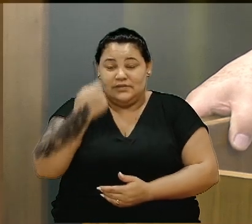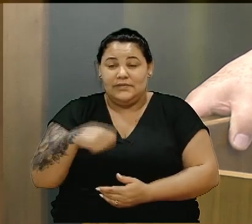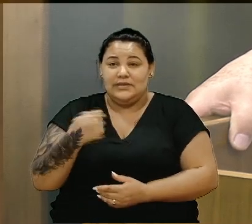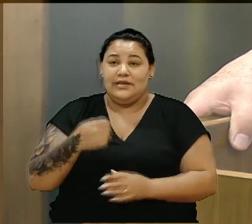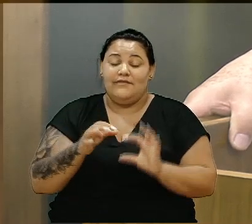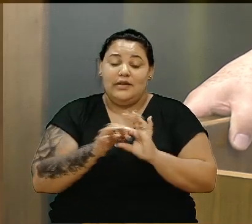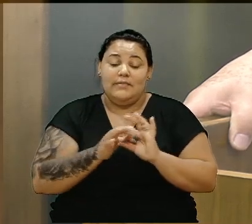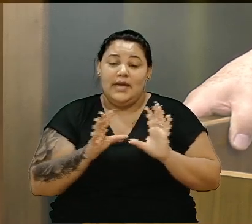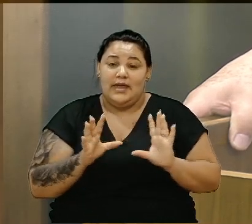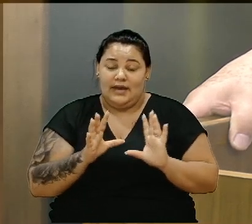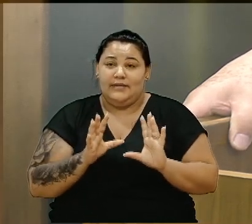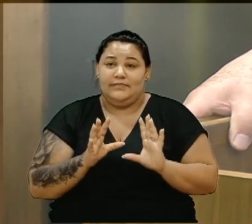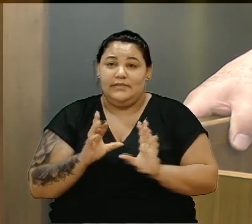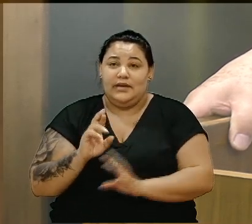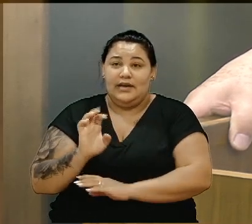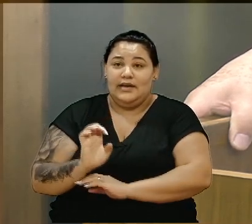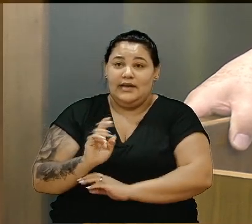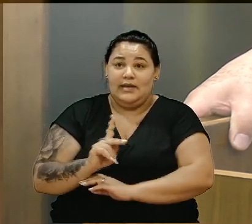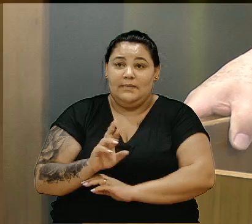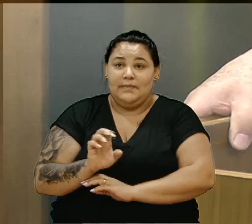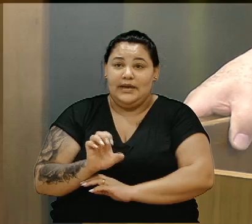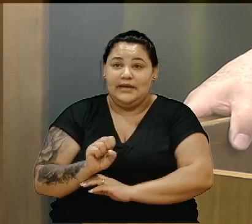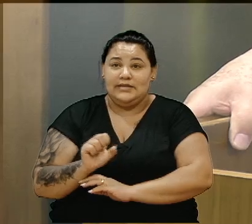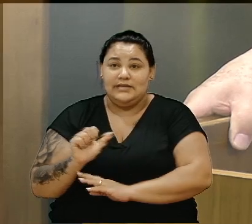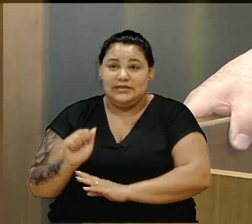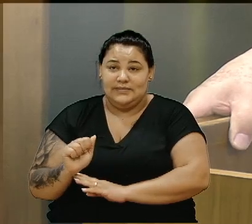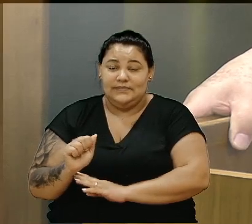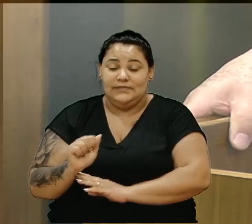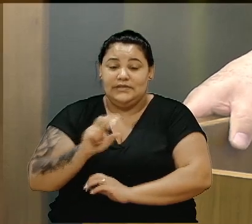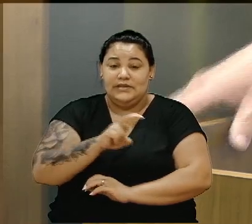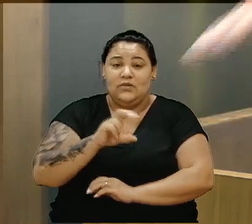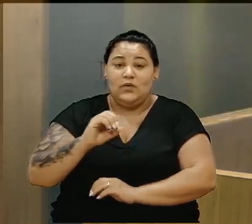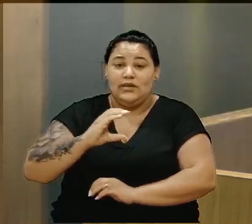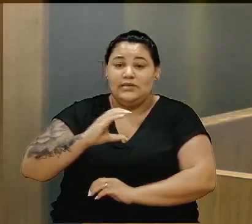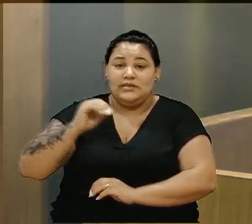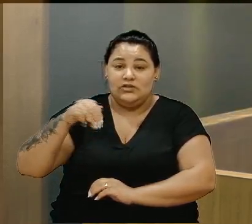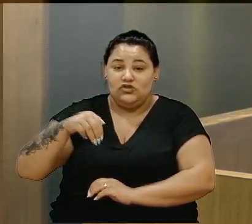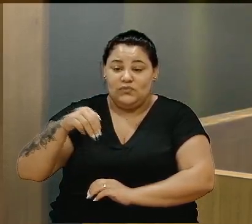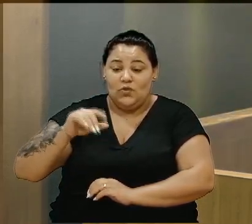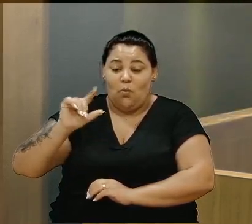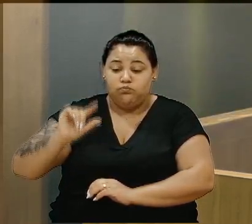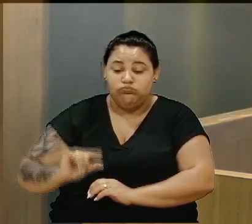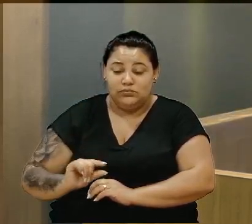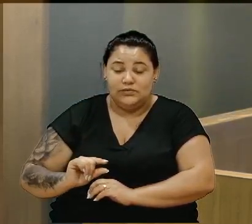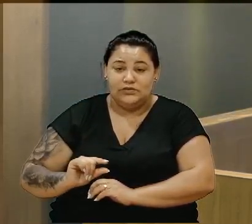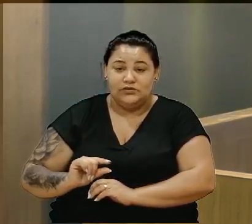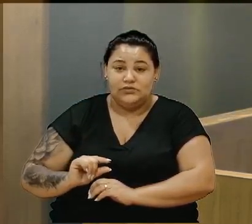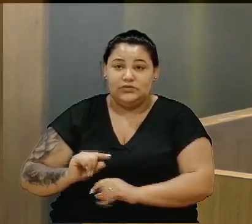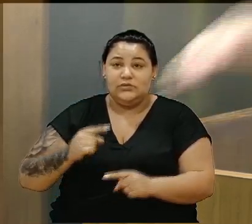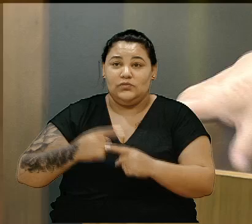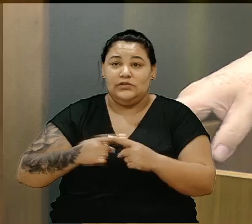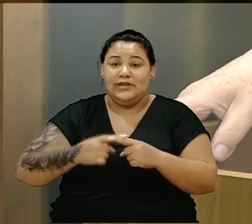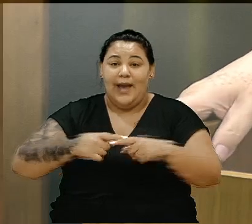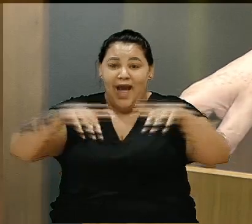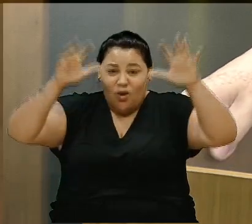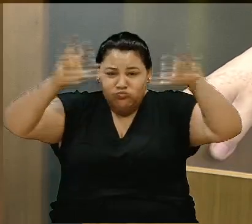represa meio metro abaixo, 50 centímetros abaixo. Então, quando dá a pancada de